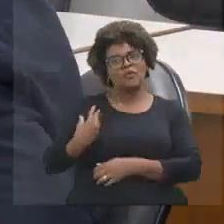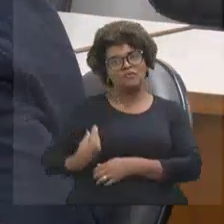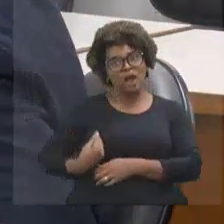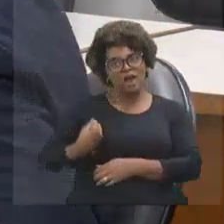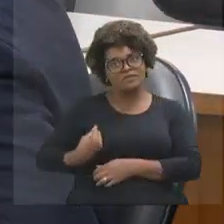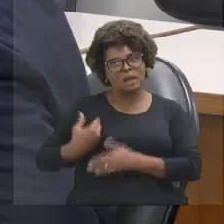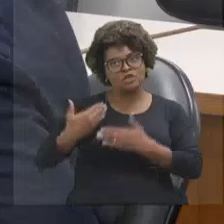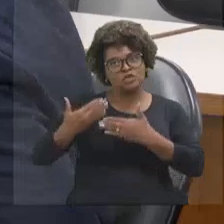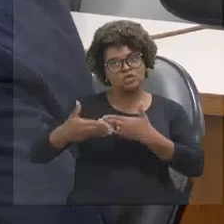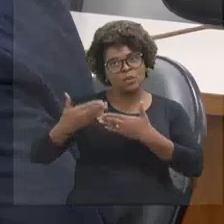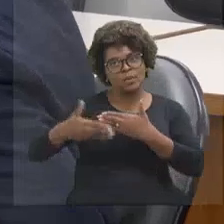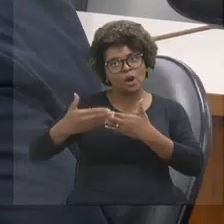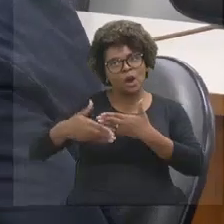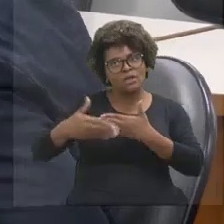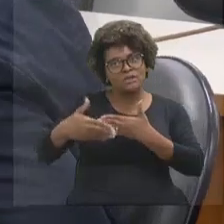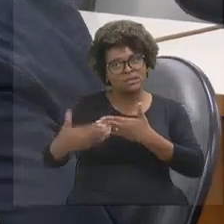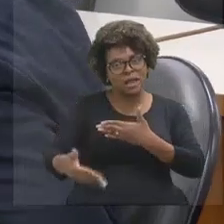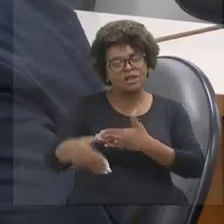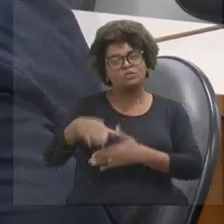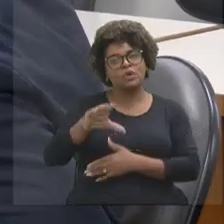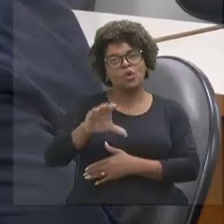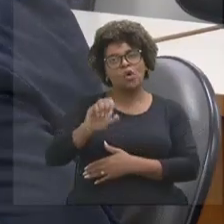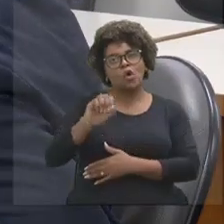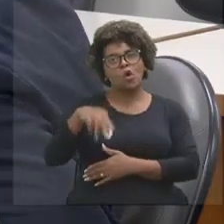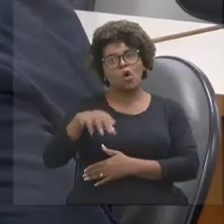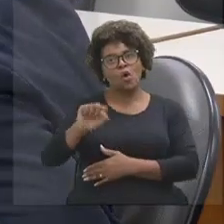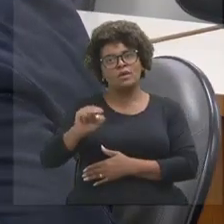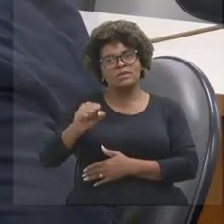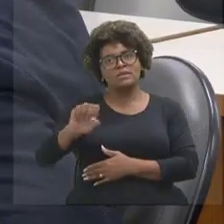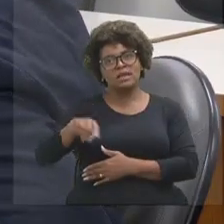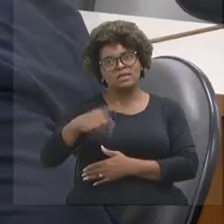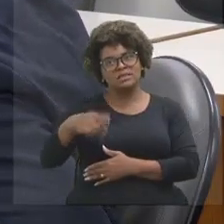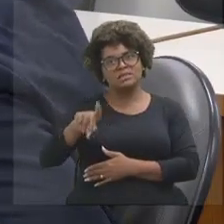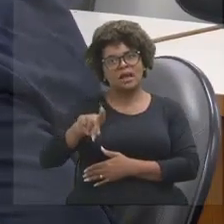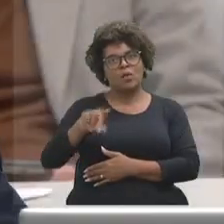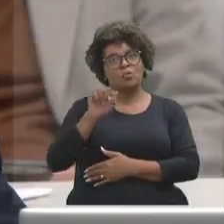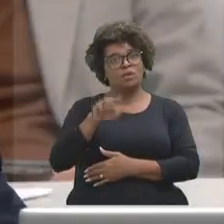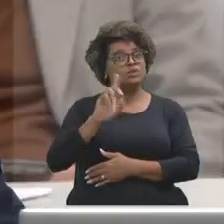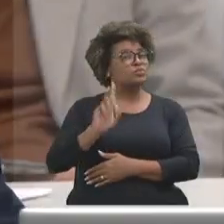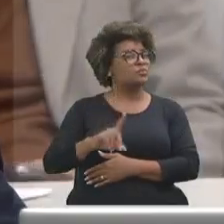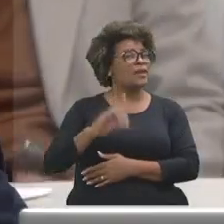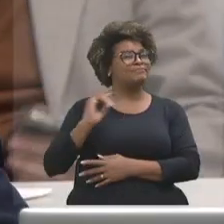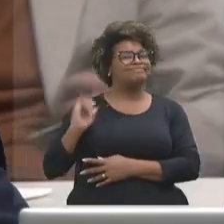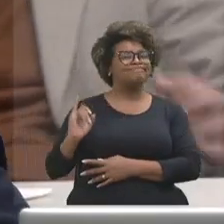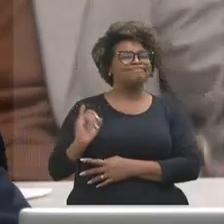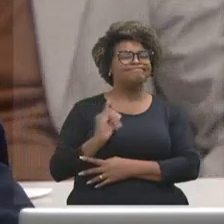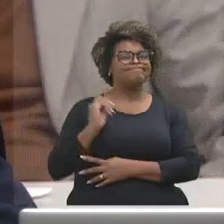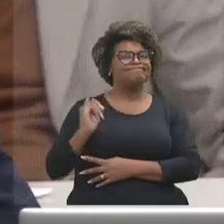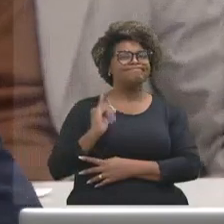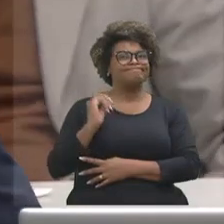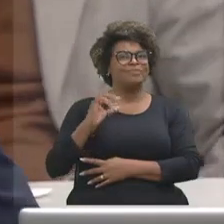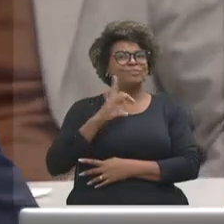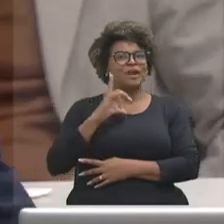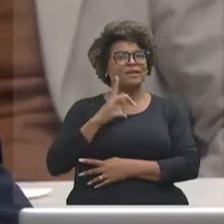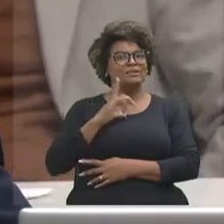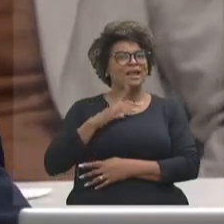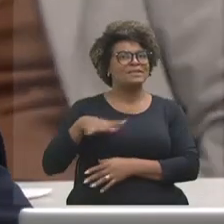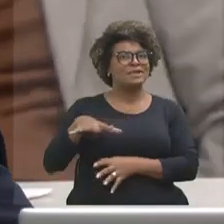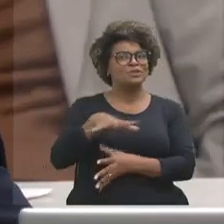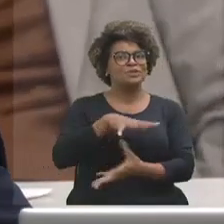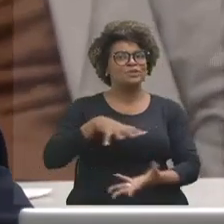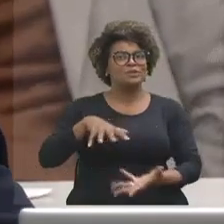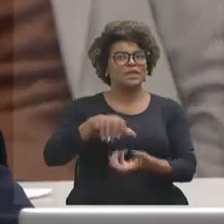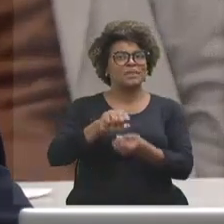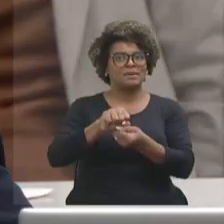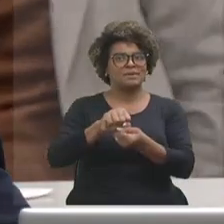que estes incentivos específicos são fundamentais para a sustentabilidade do hospital Então posso publicamente dizer